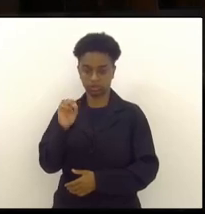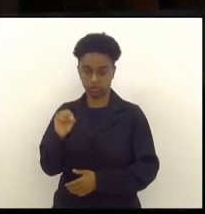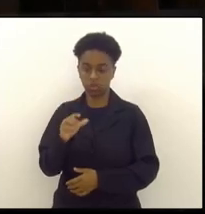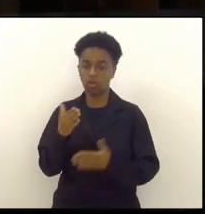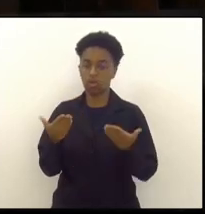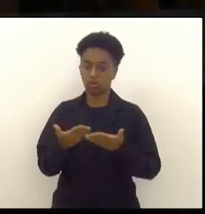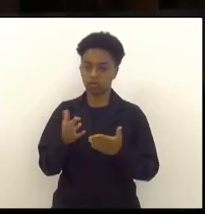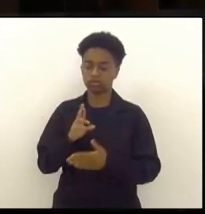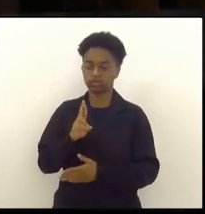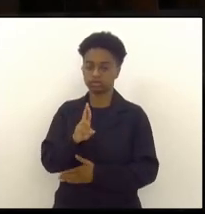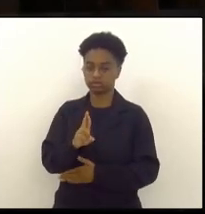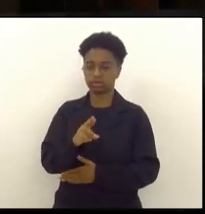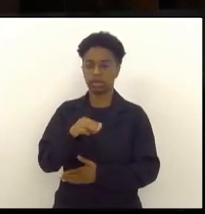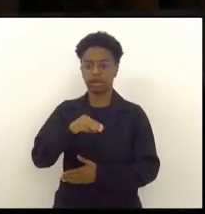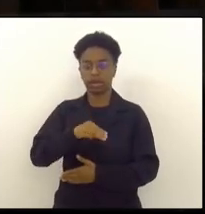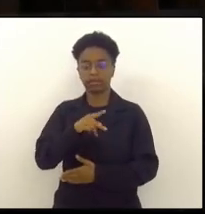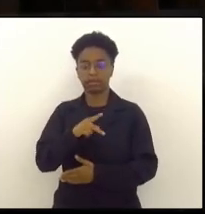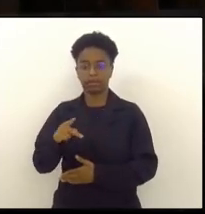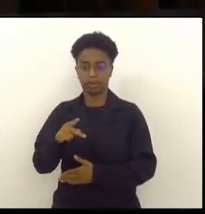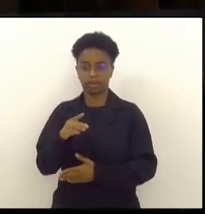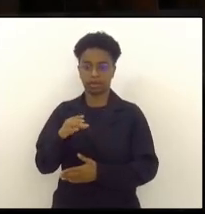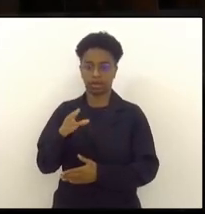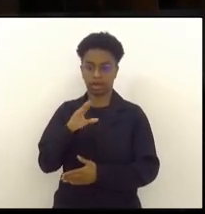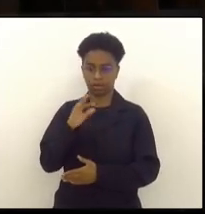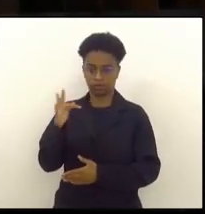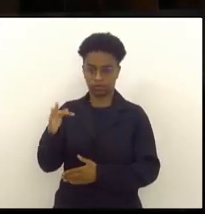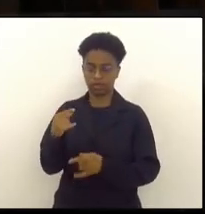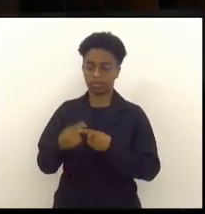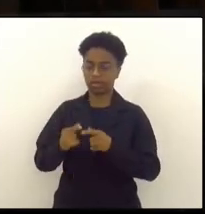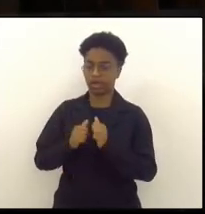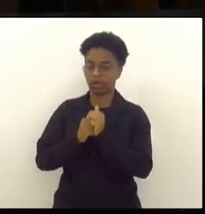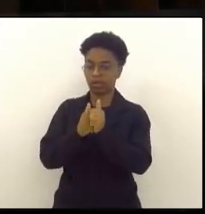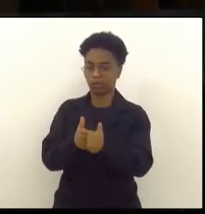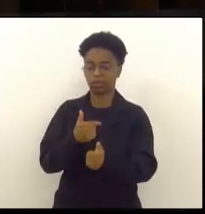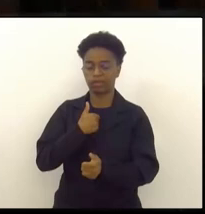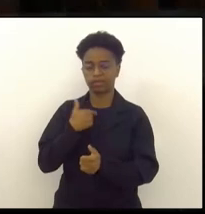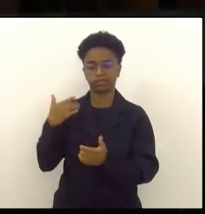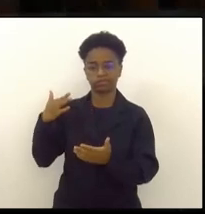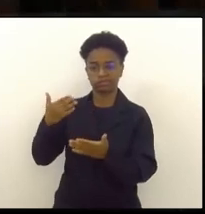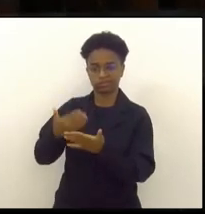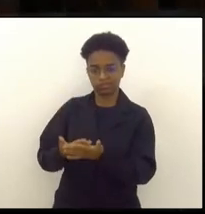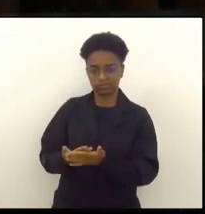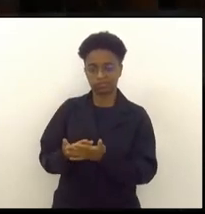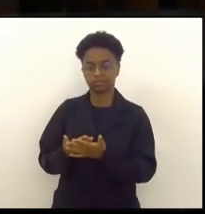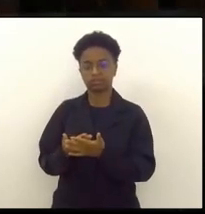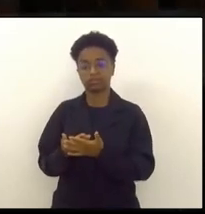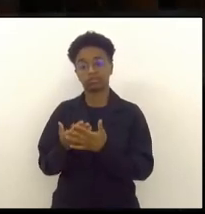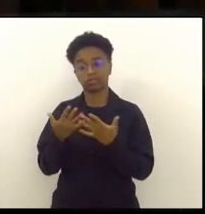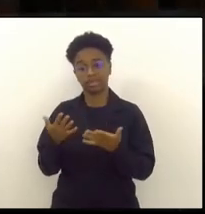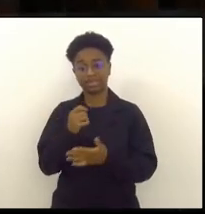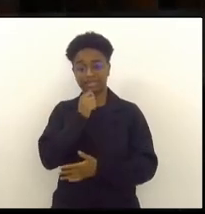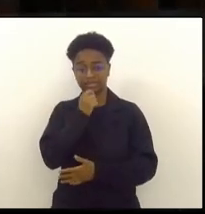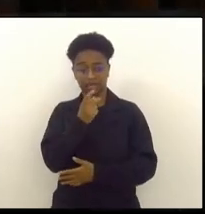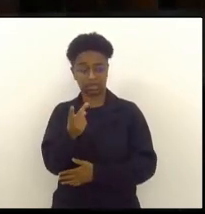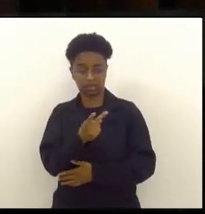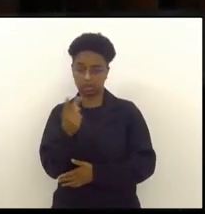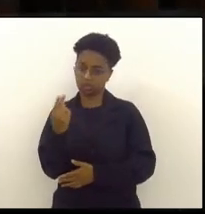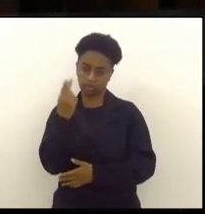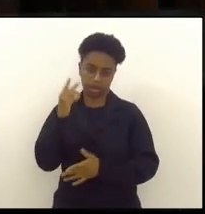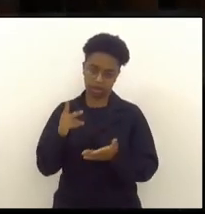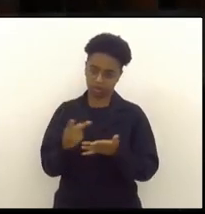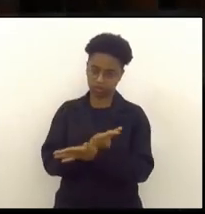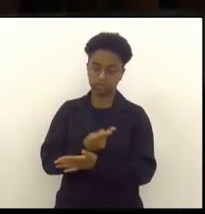aqui o MPT de Cabo Frio, que me acompanharam durante essa trajetória. Sem vocês, isso não seria